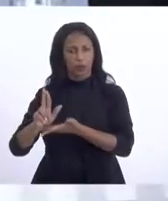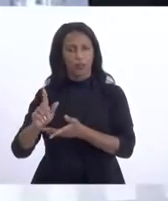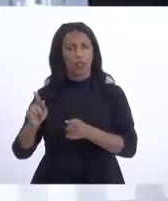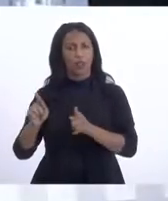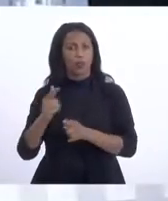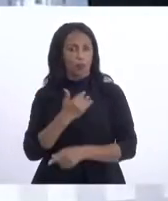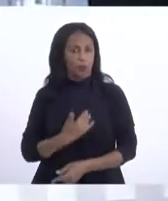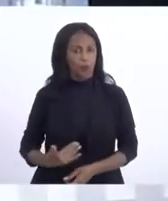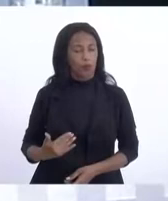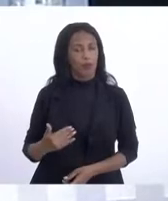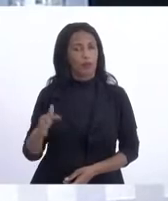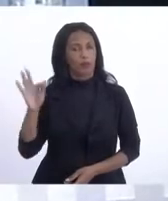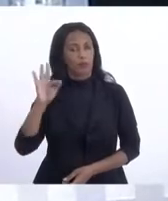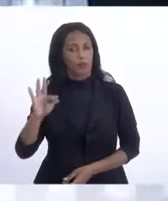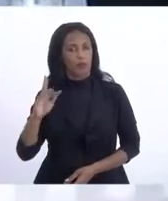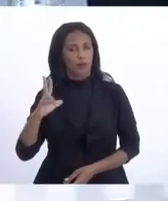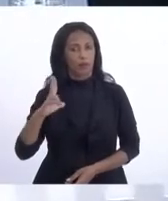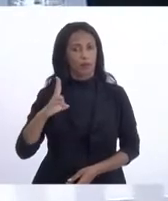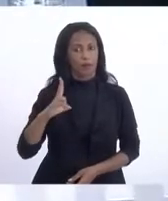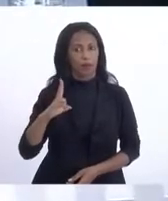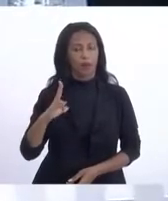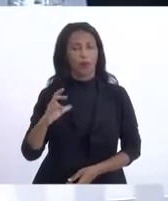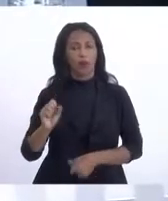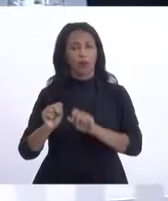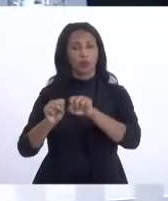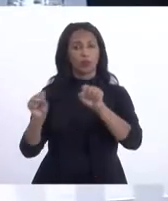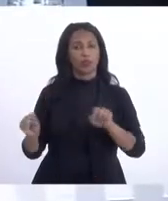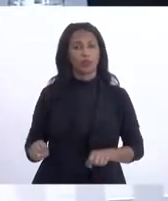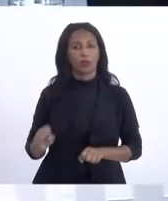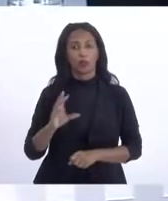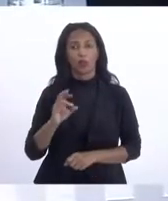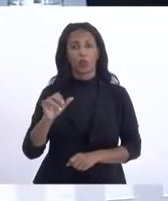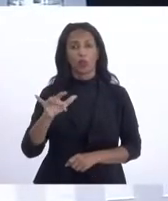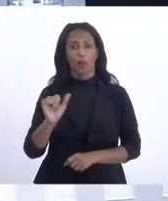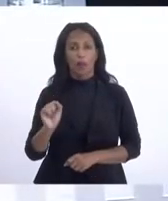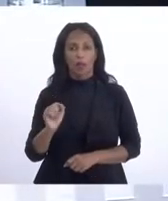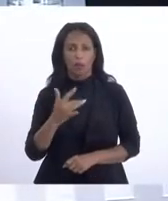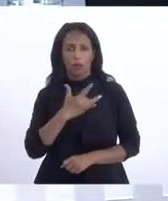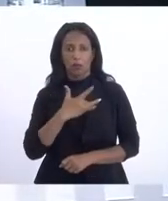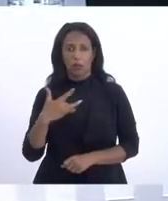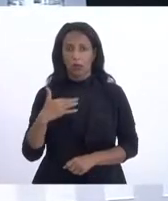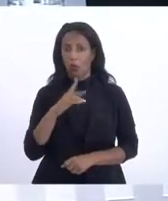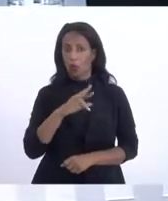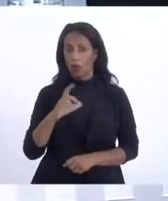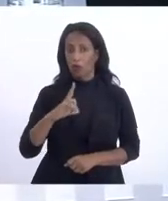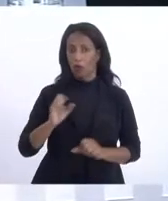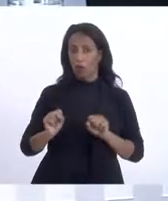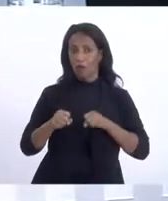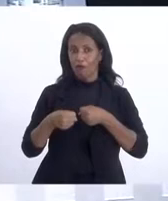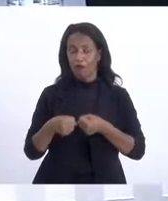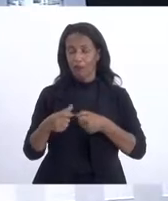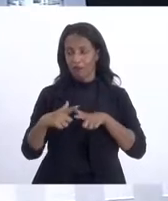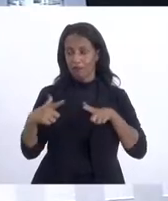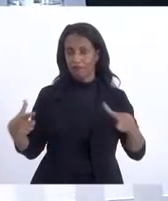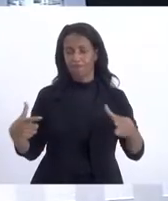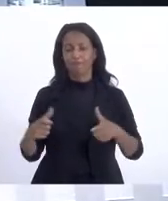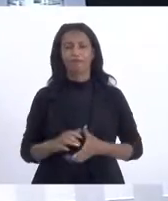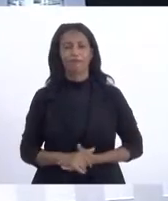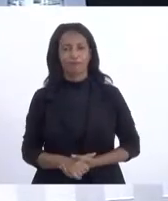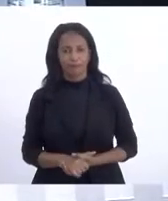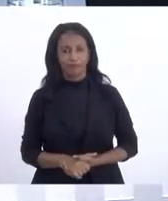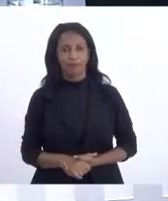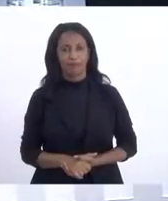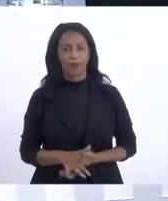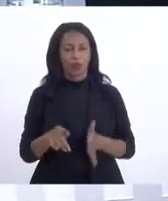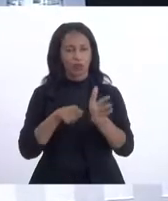particulares, o sistema do complexo industrial da saúde. O Rio tem um potencial imenso com